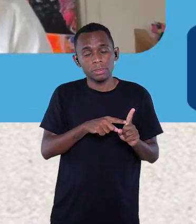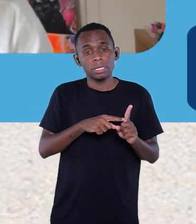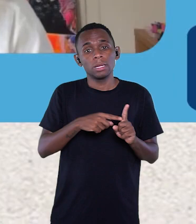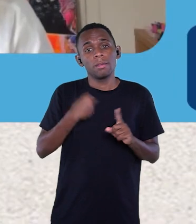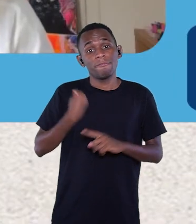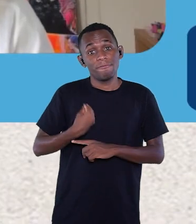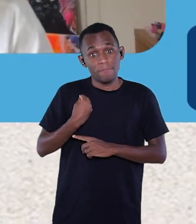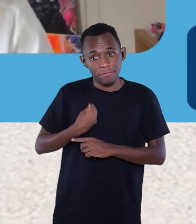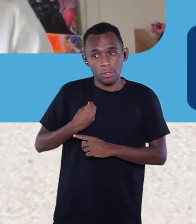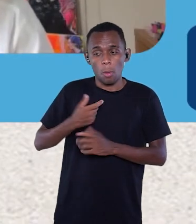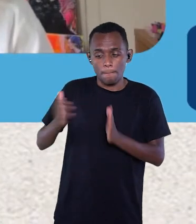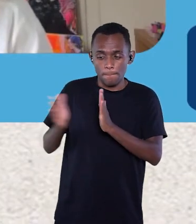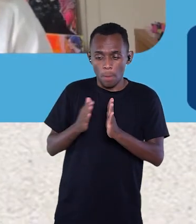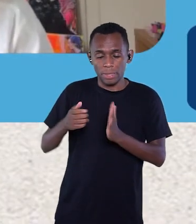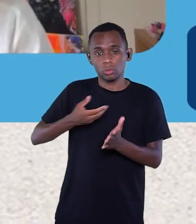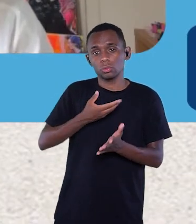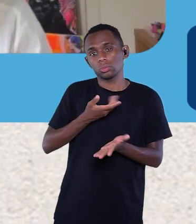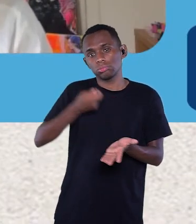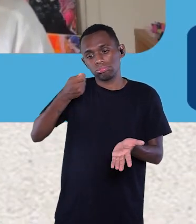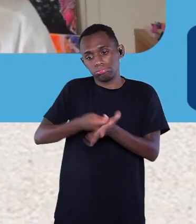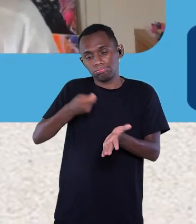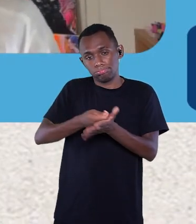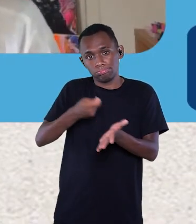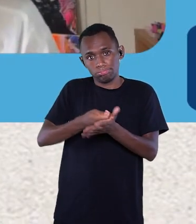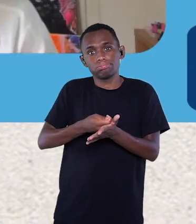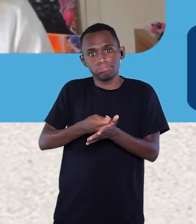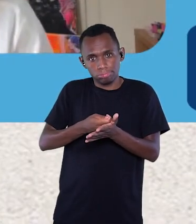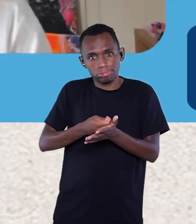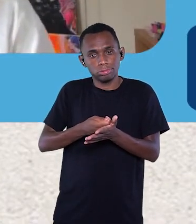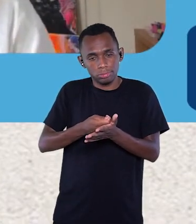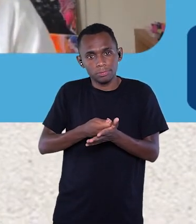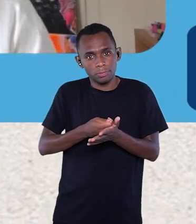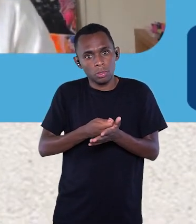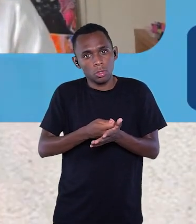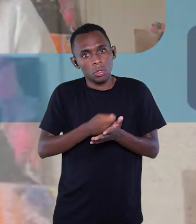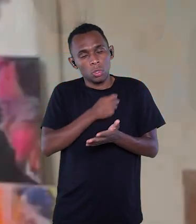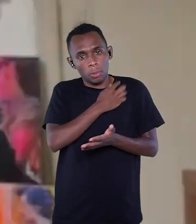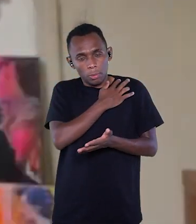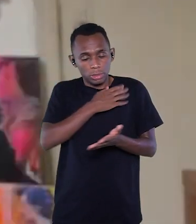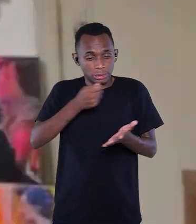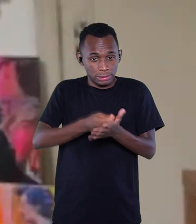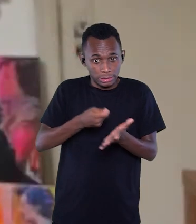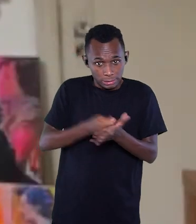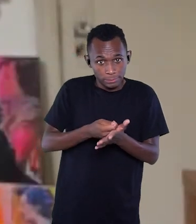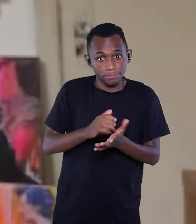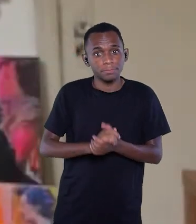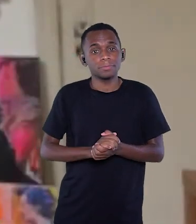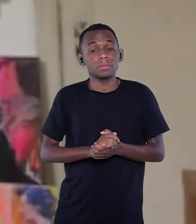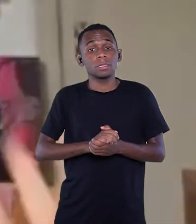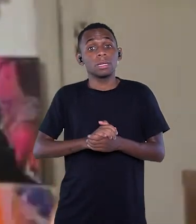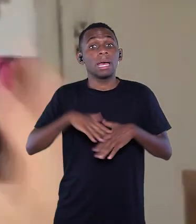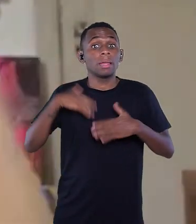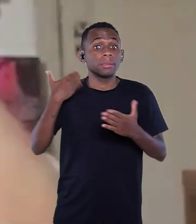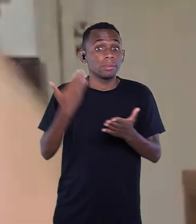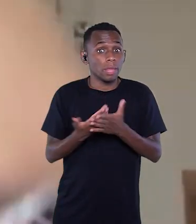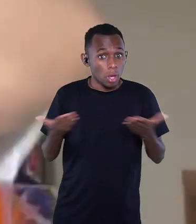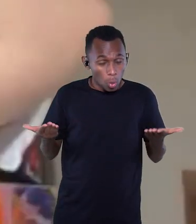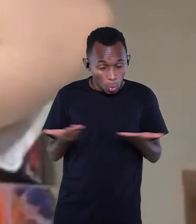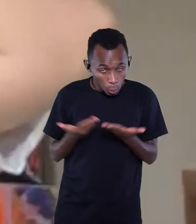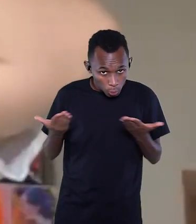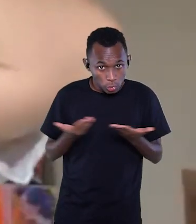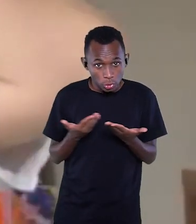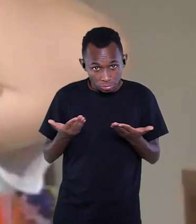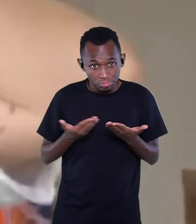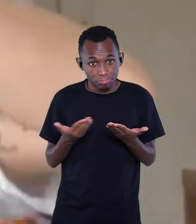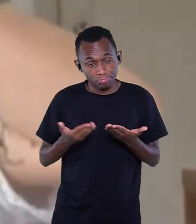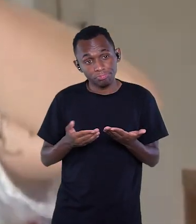ela viveu na ditadura militar também, né? Foi muito censurada, enfim, o trabalho dela, até hoje, assim,